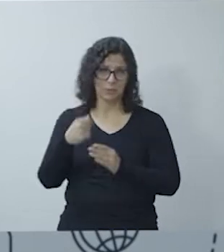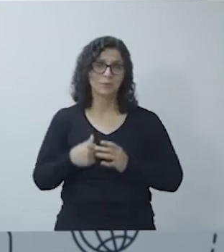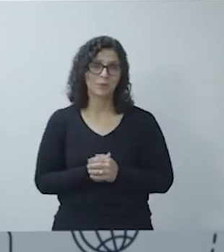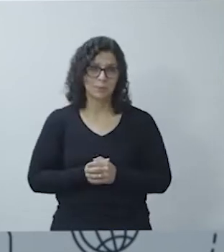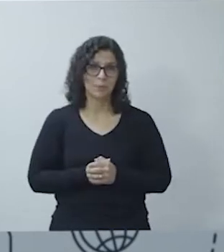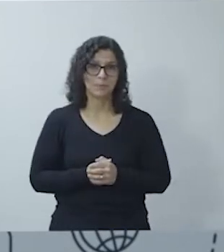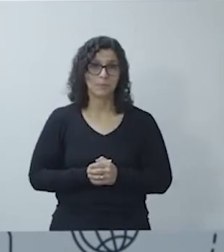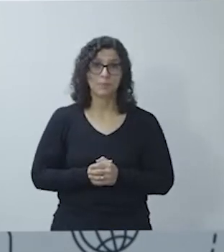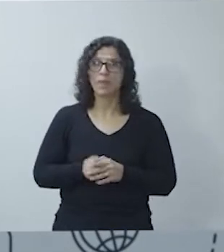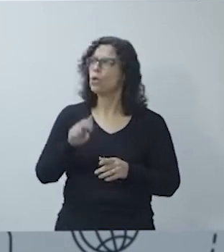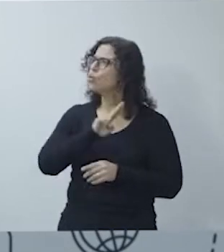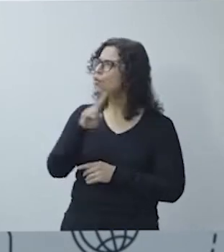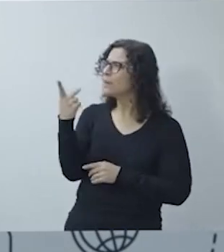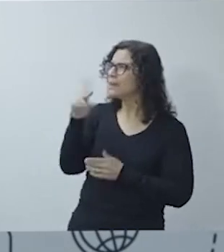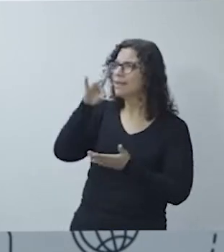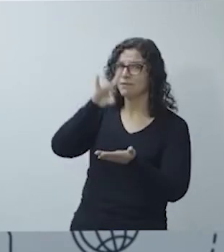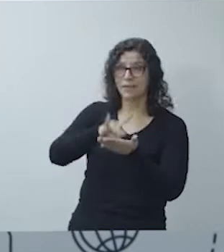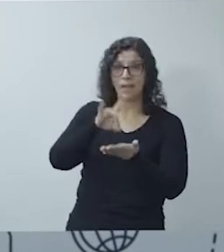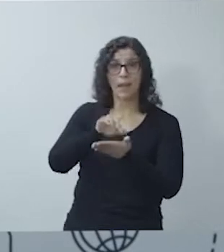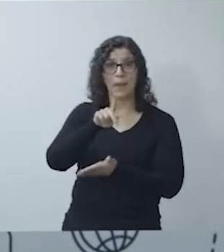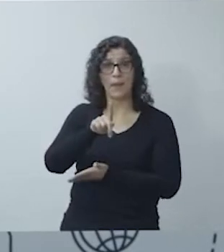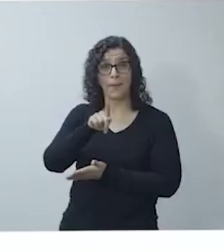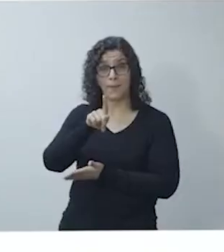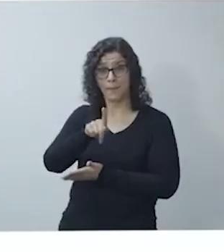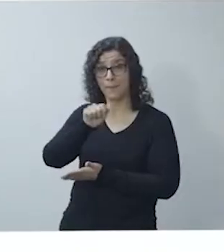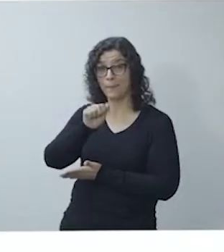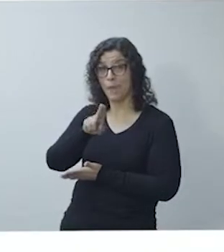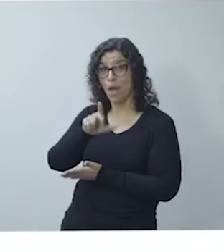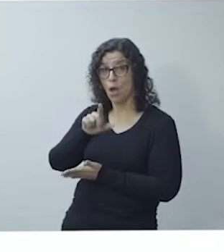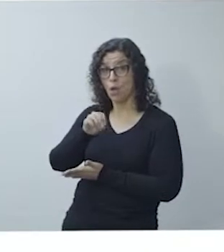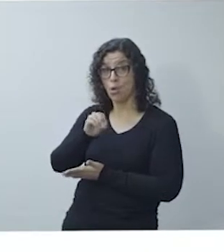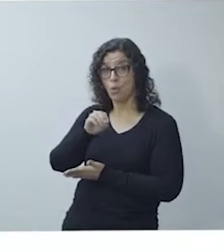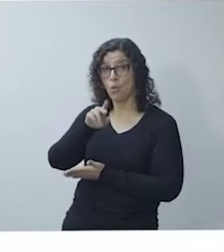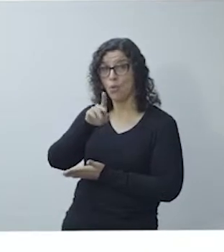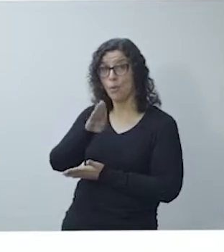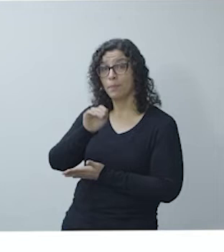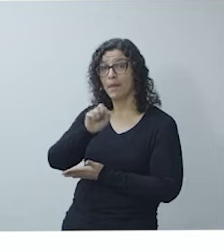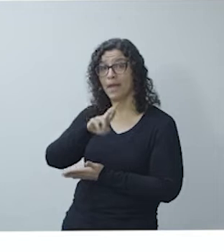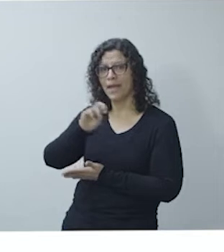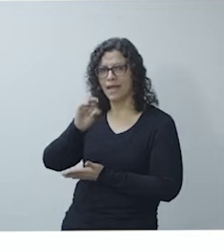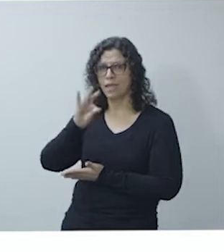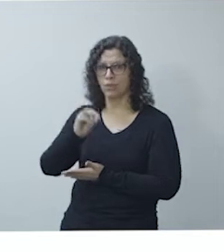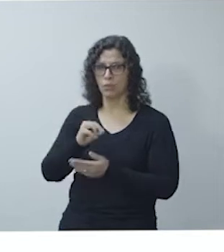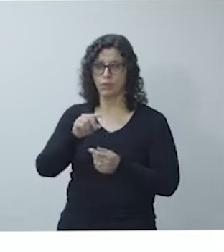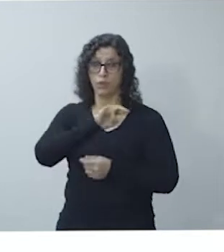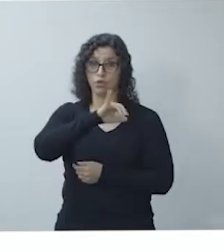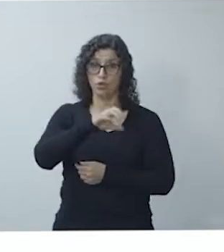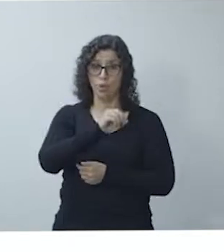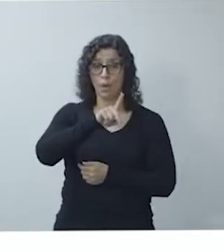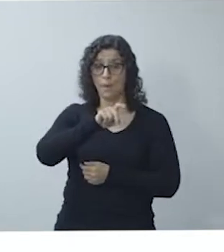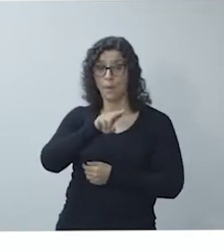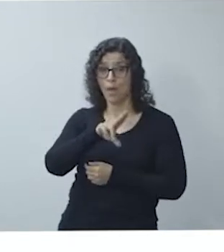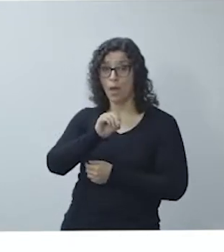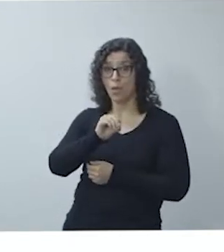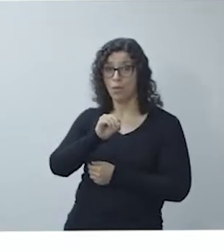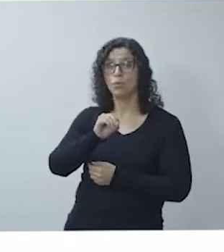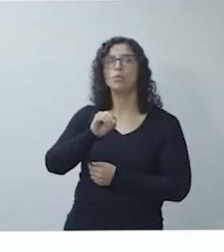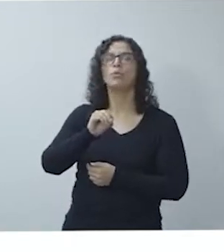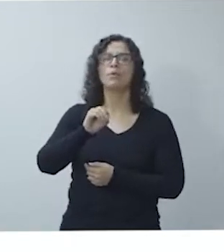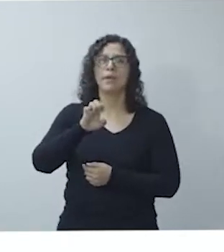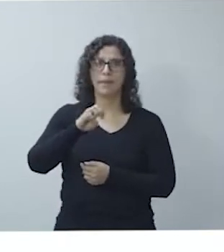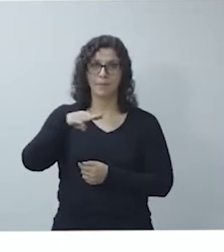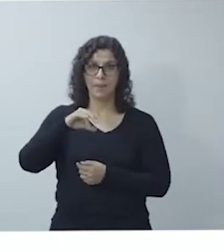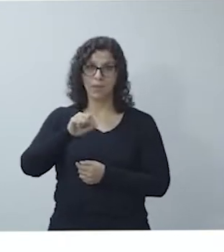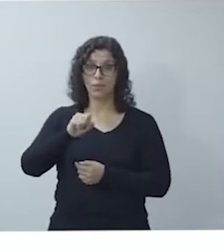1921. O nome dele é Paulo Barreto. João Paulo Emílio Cristóvão dos Santos